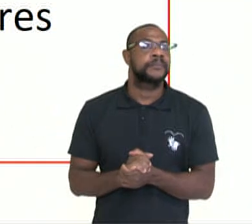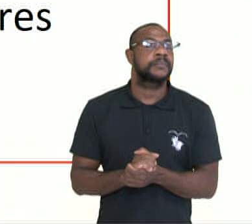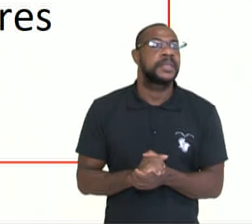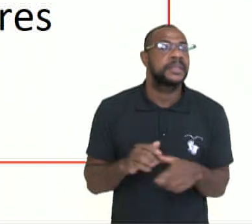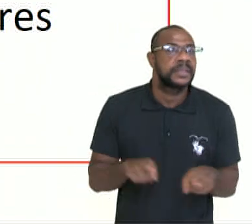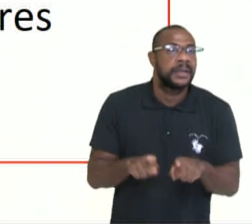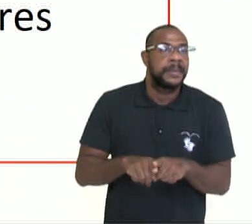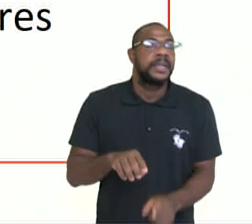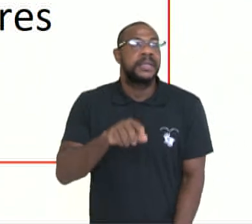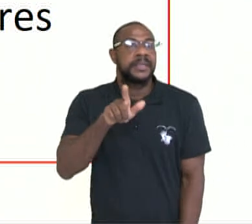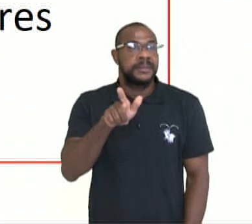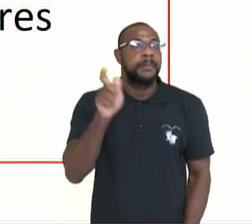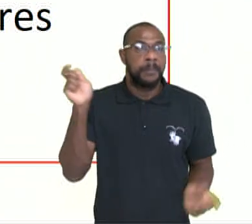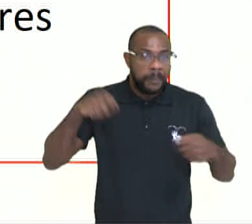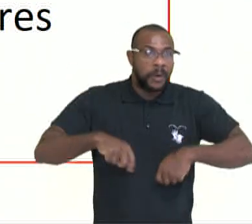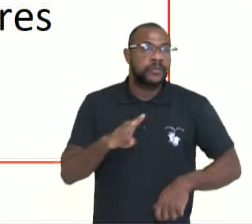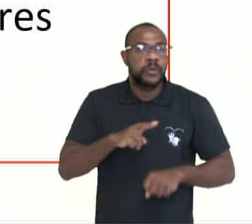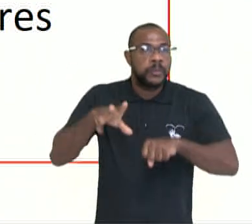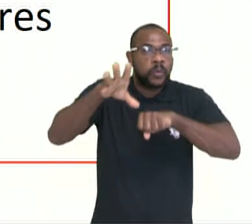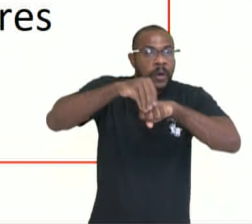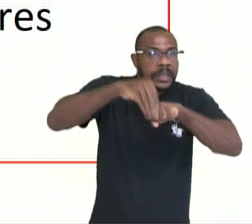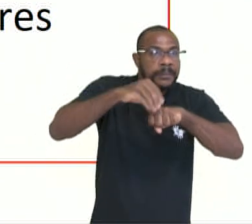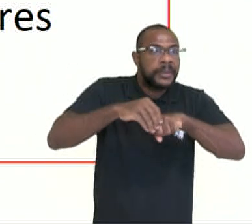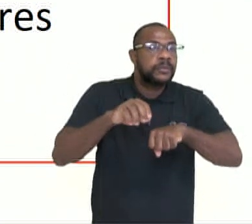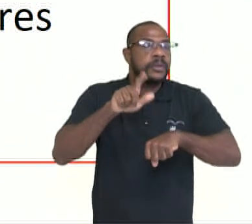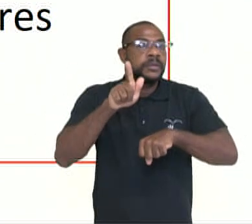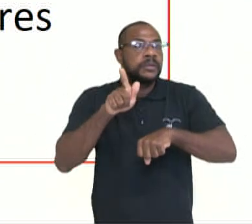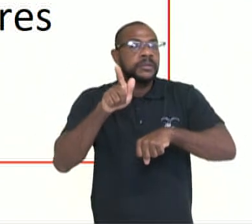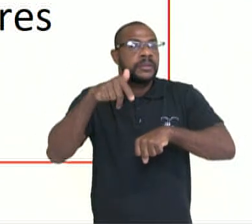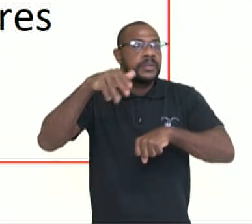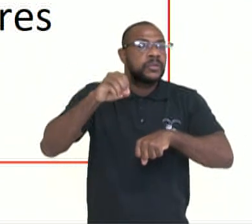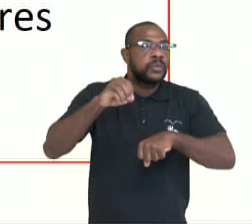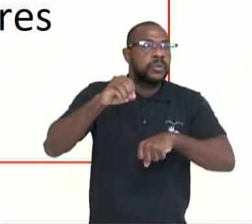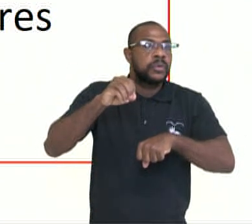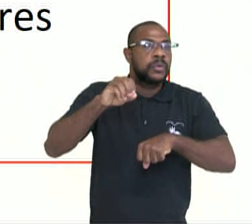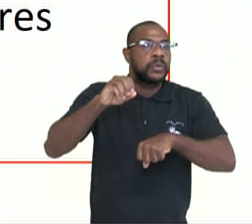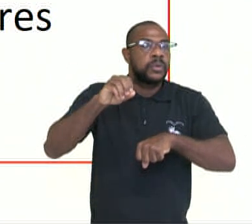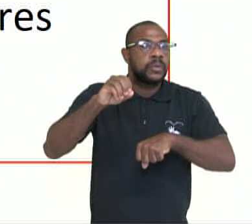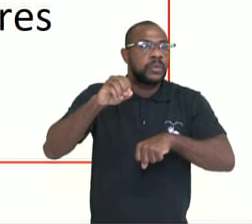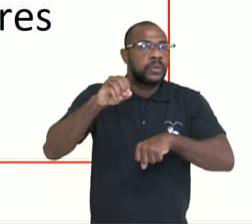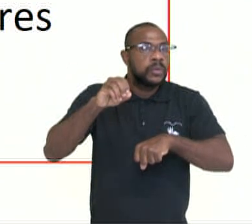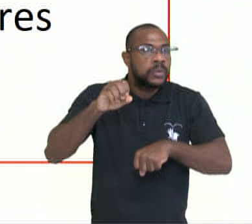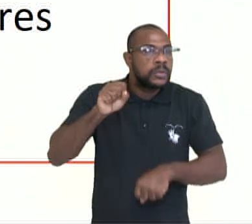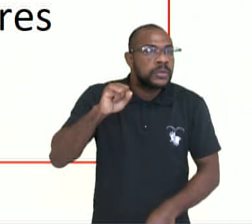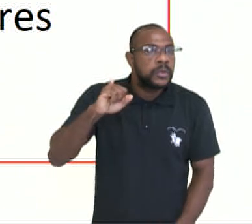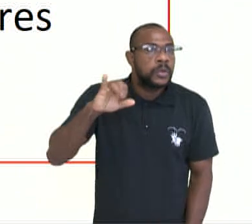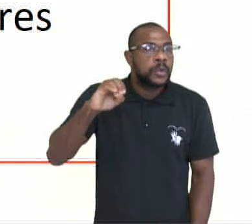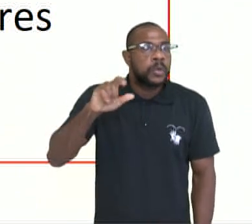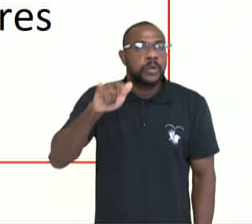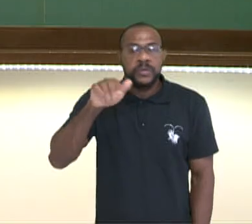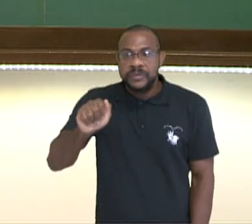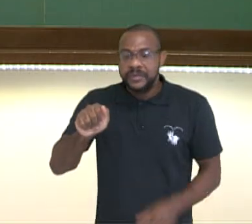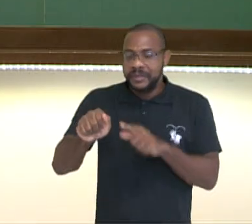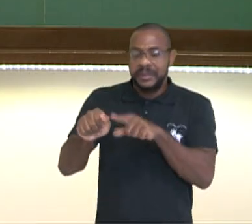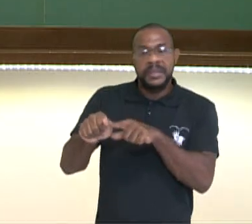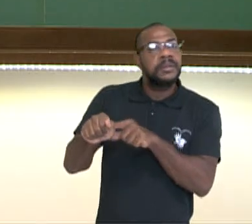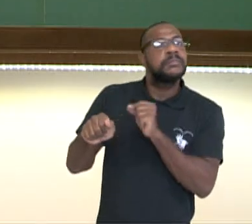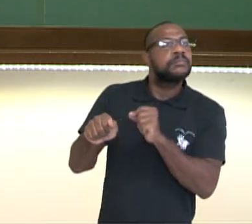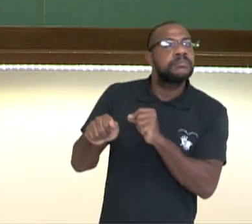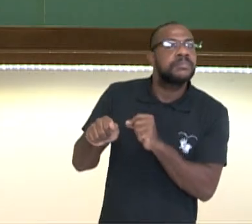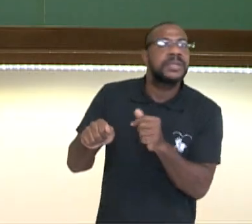gnoseologia, ou seja, o estudo sobre o que é o conhecimento. Então, quando nós pensamos a origem,